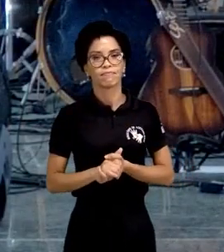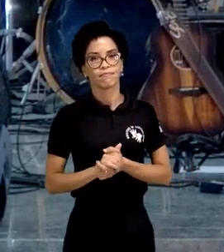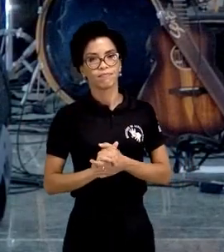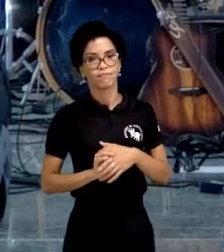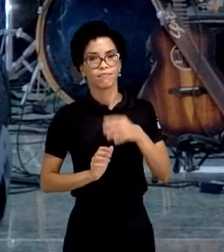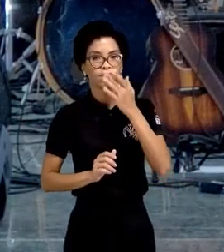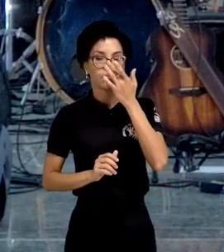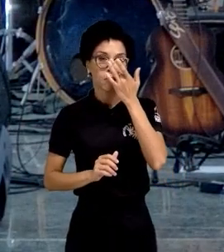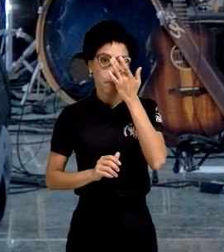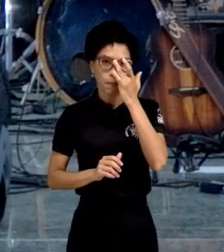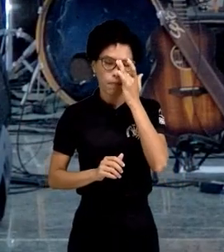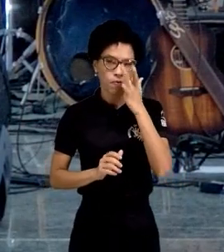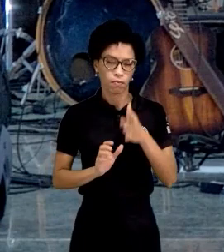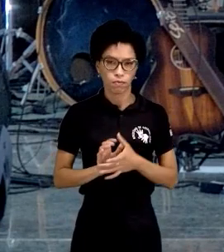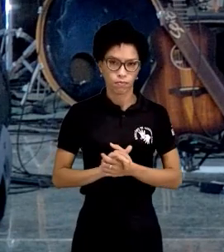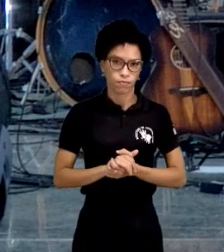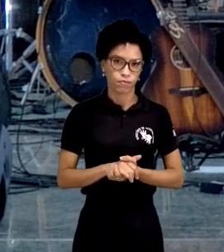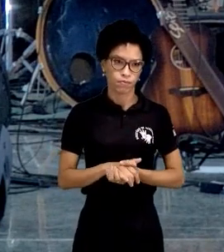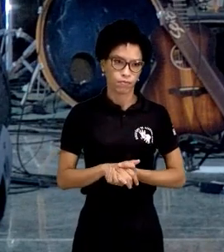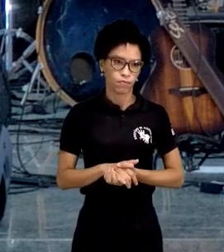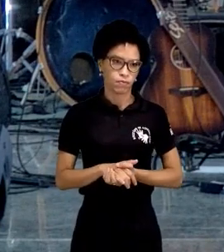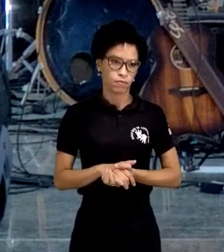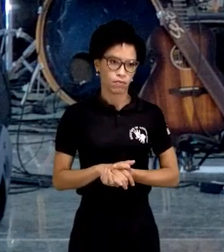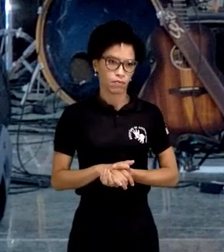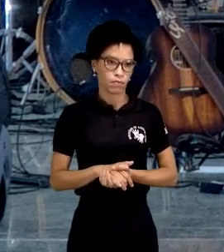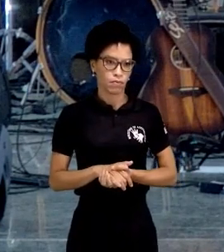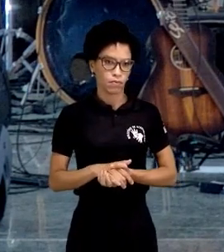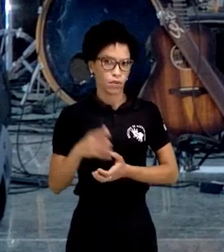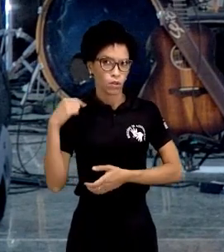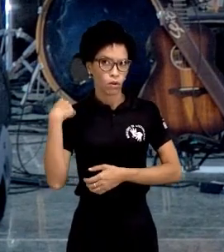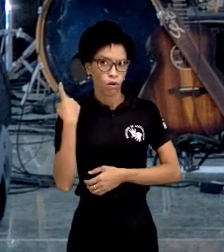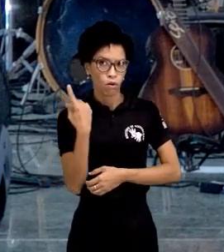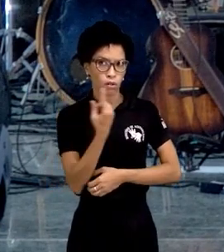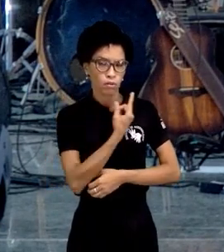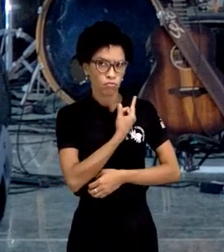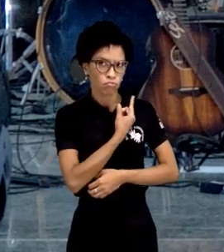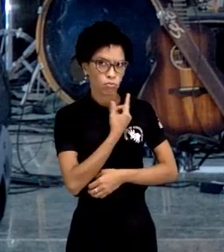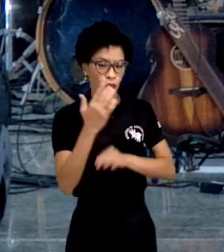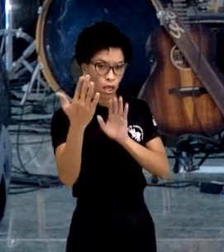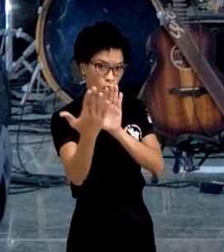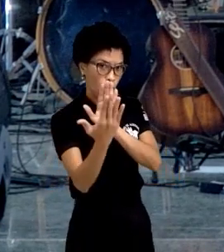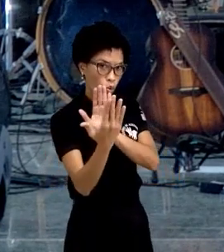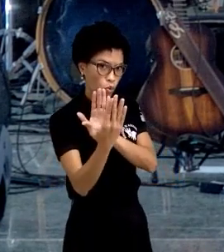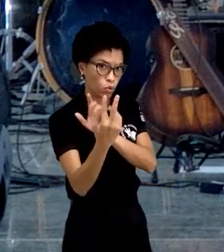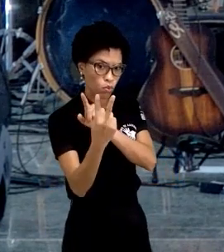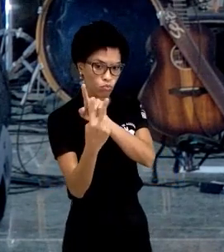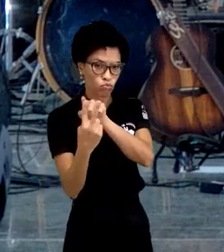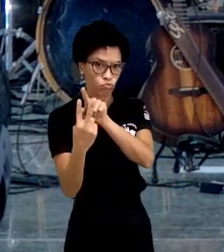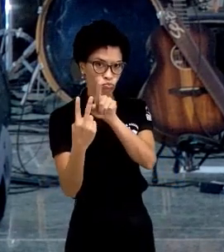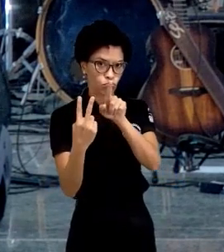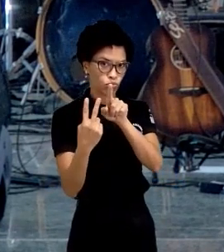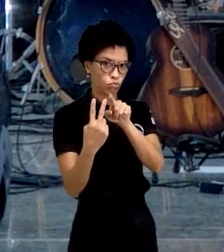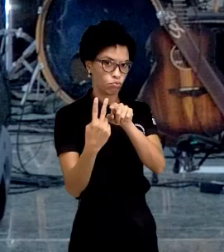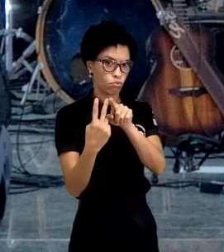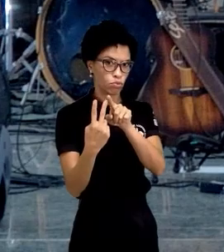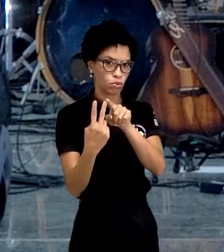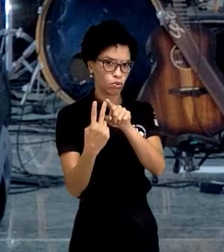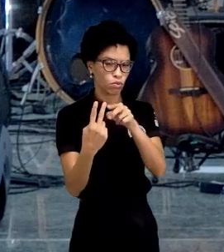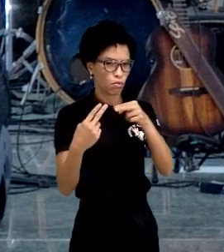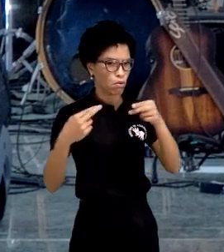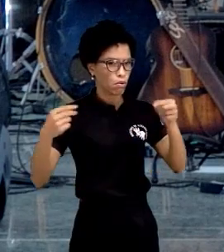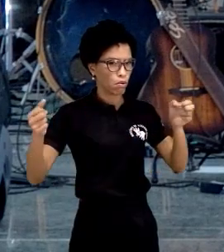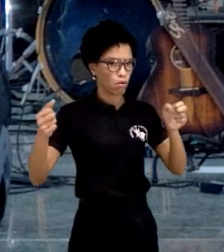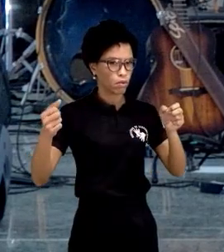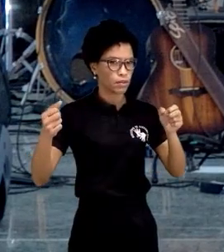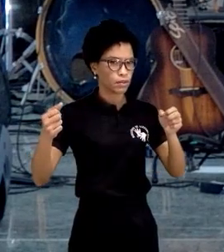estamos diante de dois elementos que vão promover mudança, tá certo? Se você entendeu a